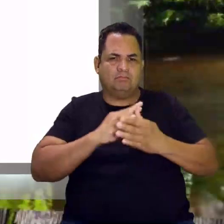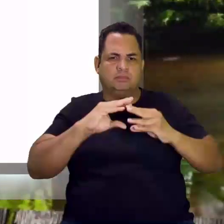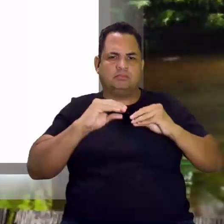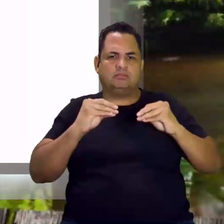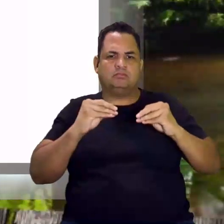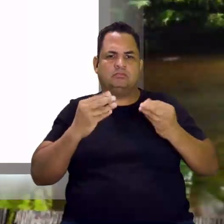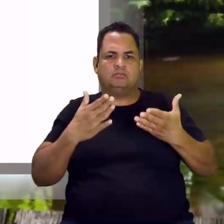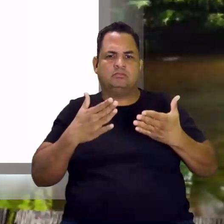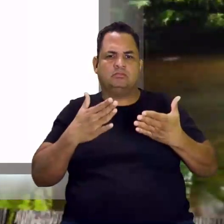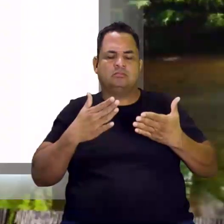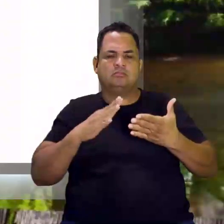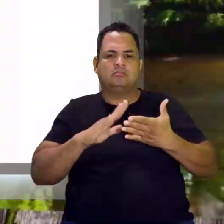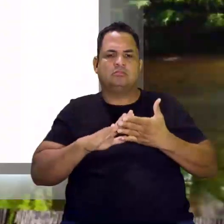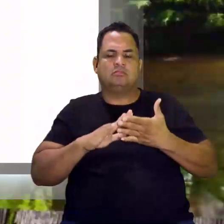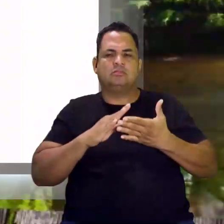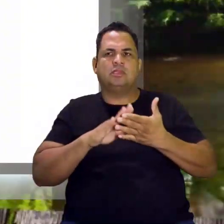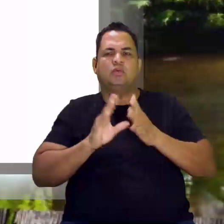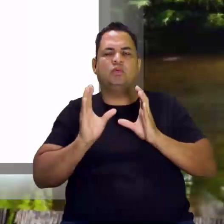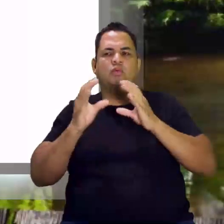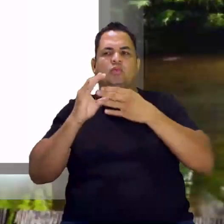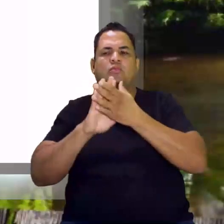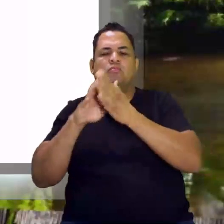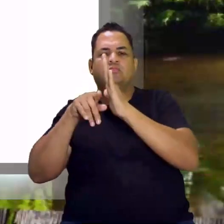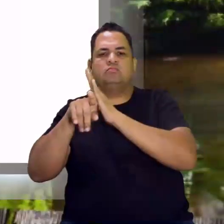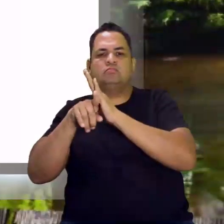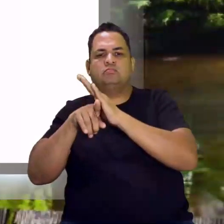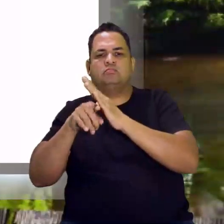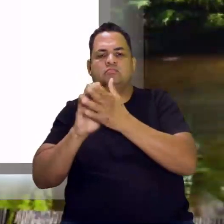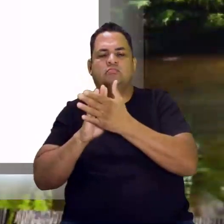um grupo de estudiosos que estuda